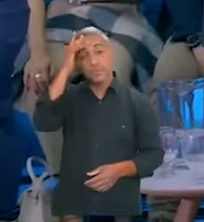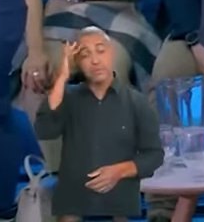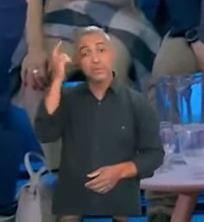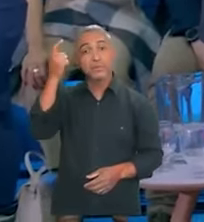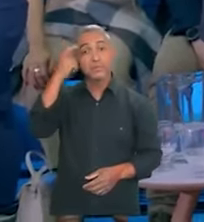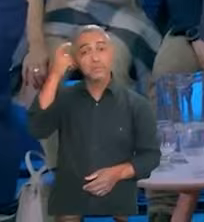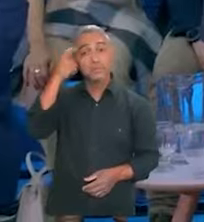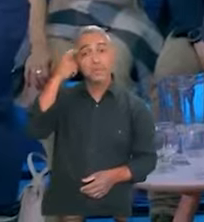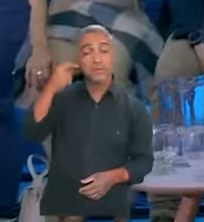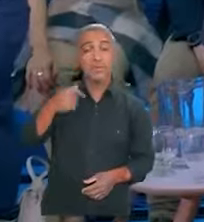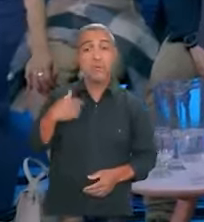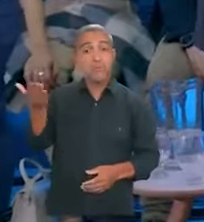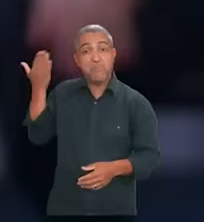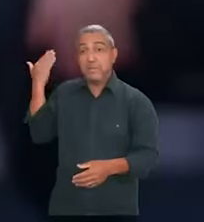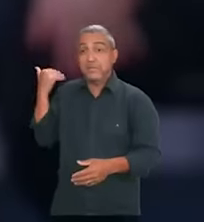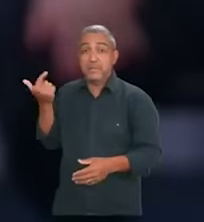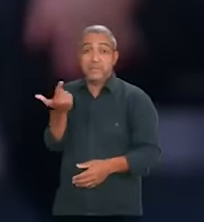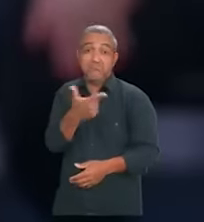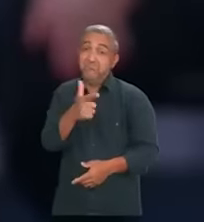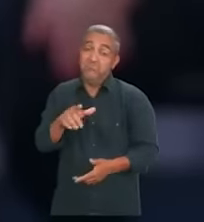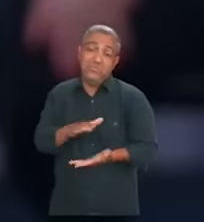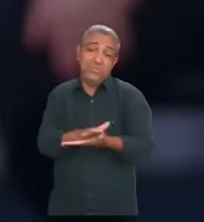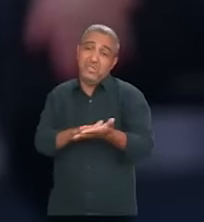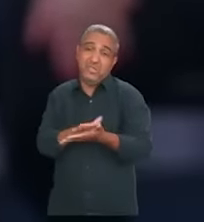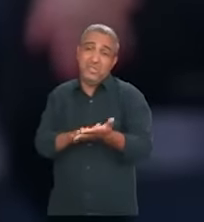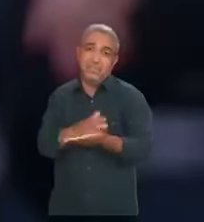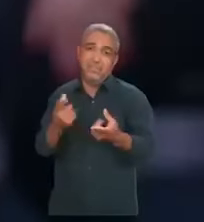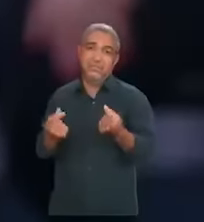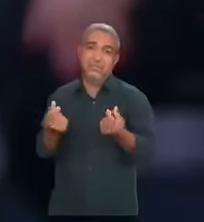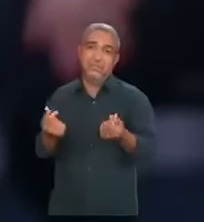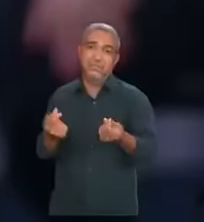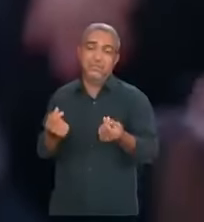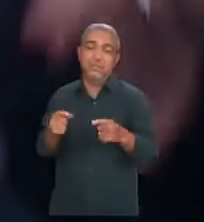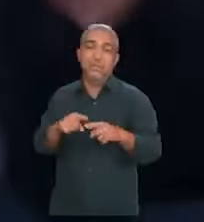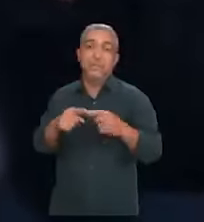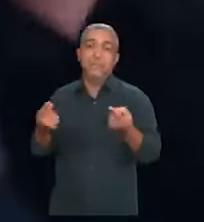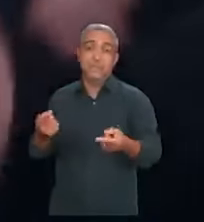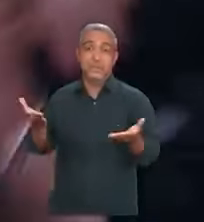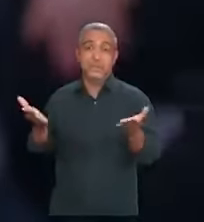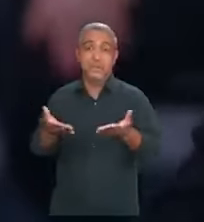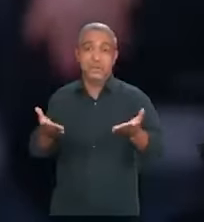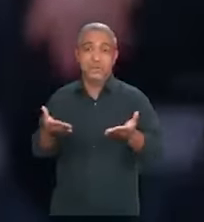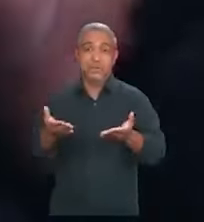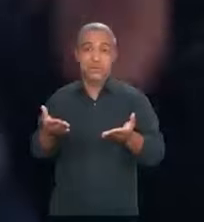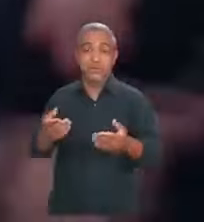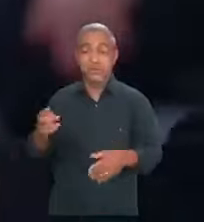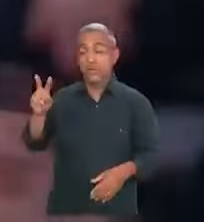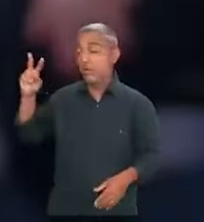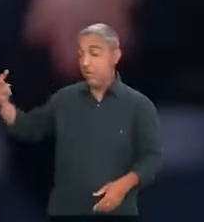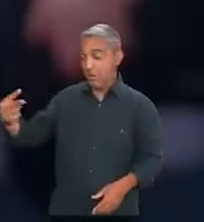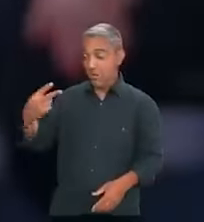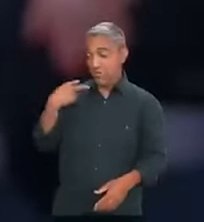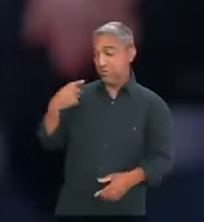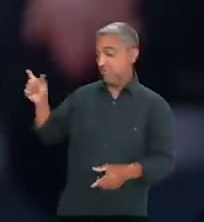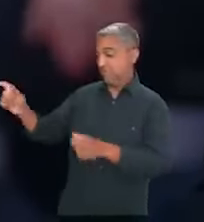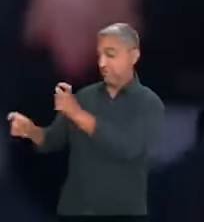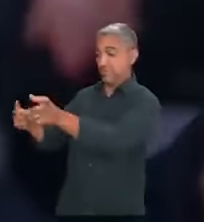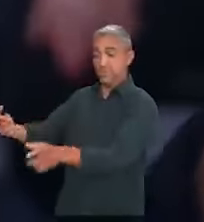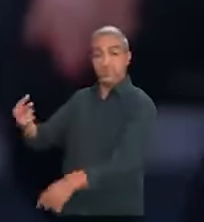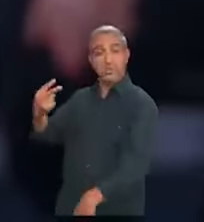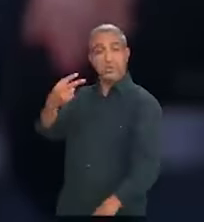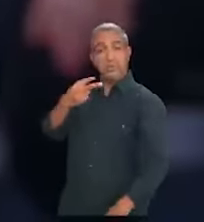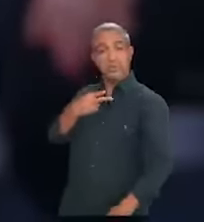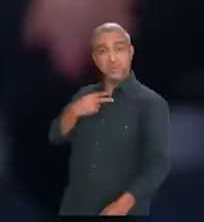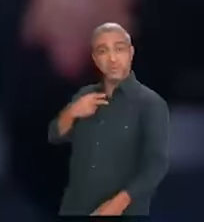os empresários nem olhavam para minha cara mas hoje quando eles vem que eu sou uma pessoa bem sucedida inclusive financeiramente